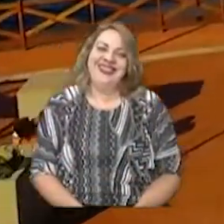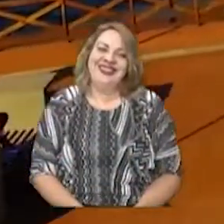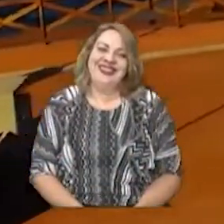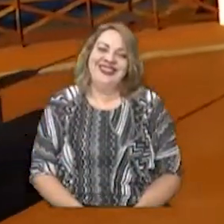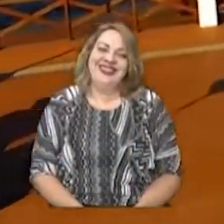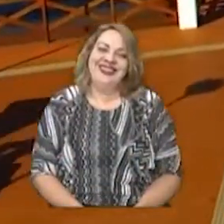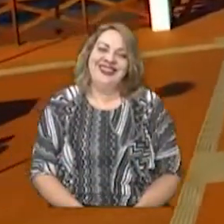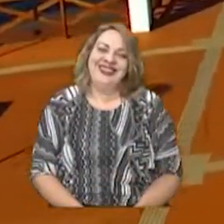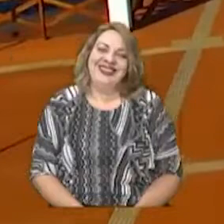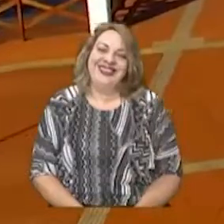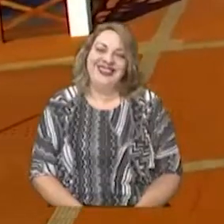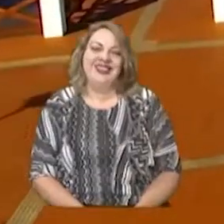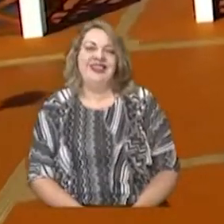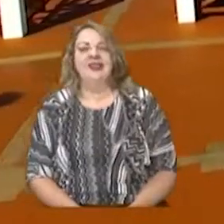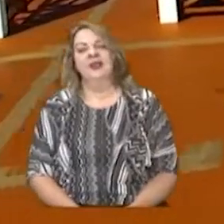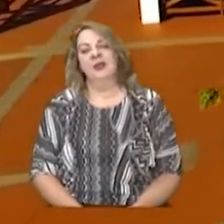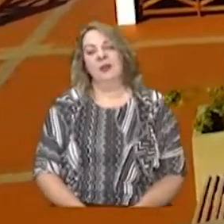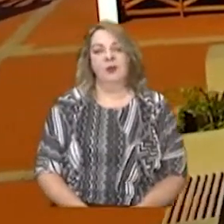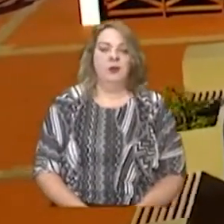folclore!